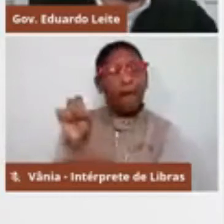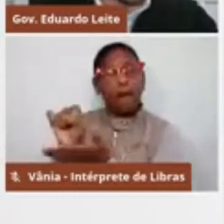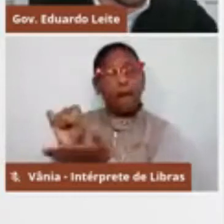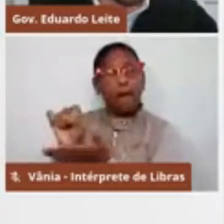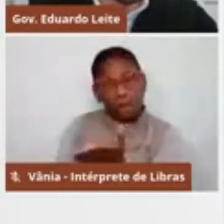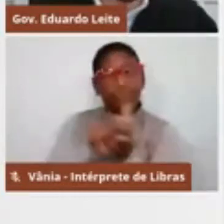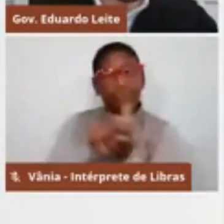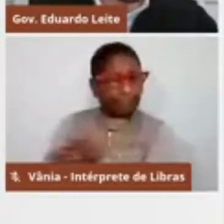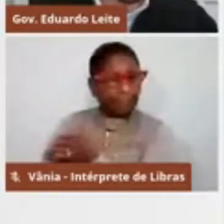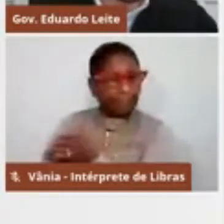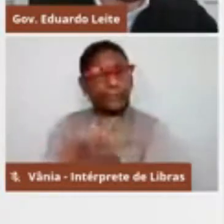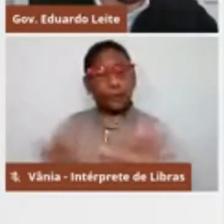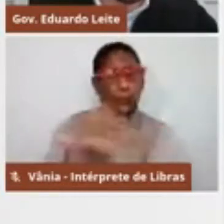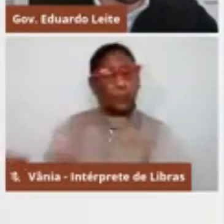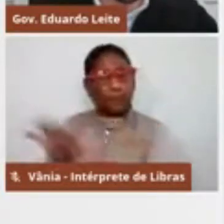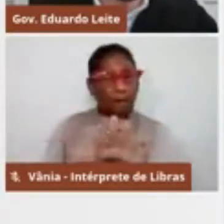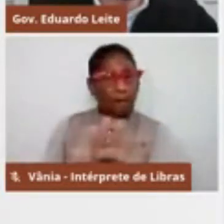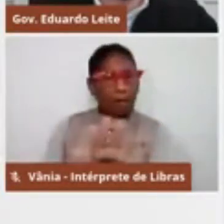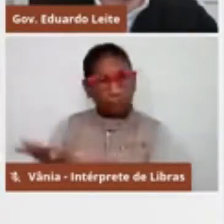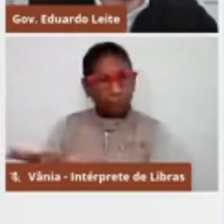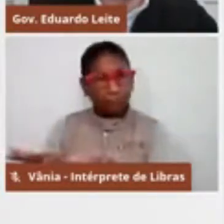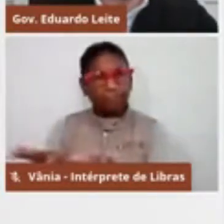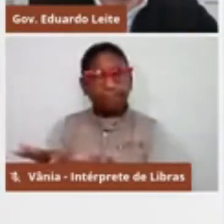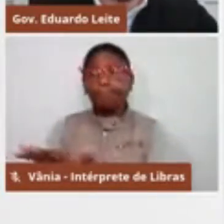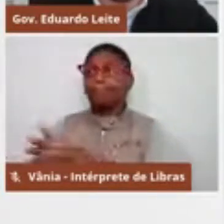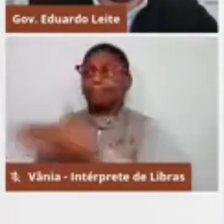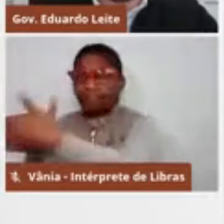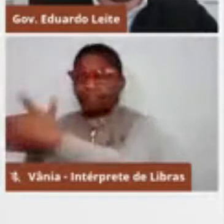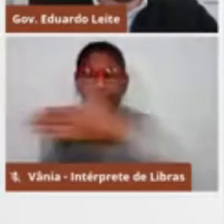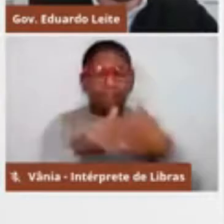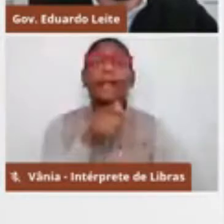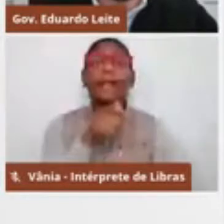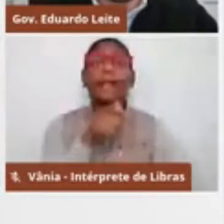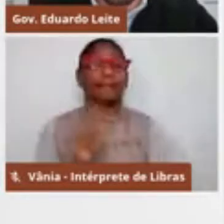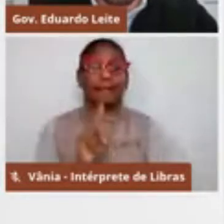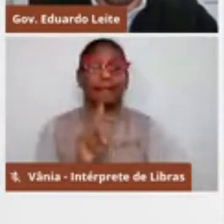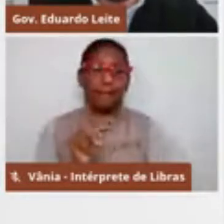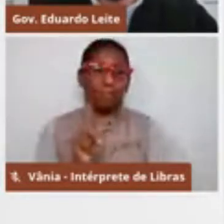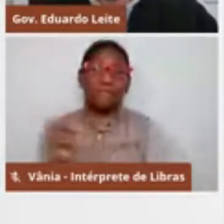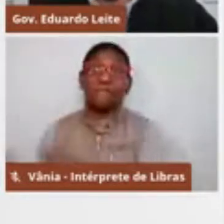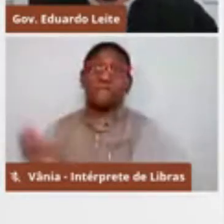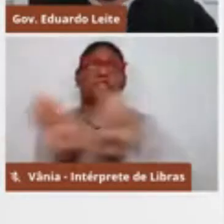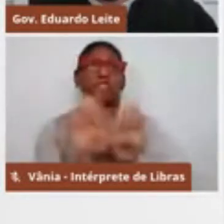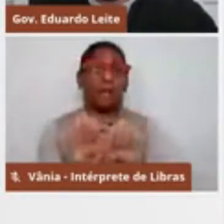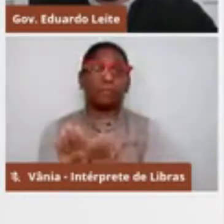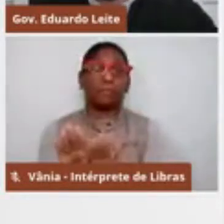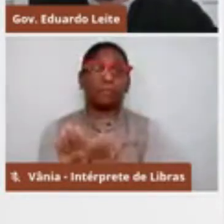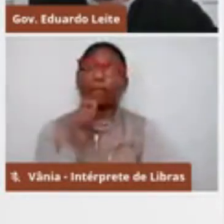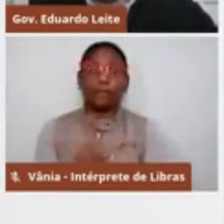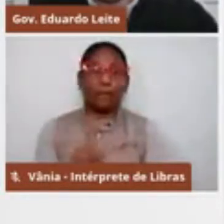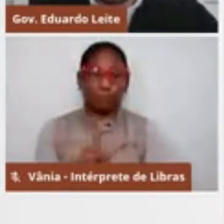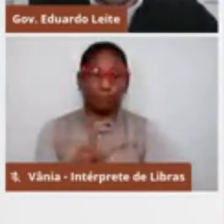região com cuidado, mas sem impor ainda restrições maiores de fechamento.